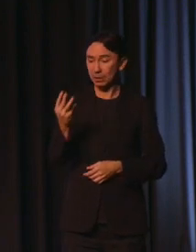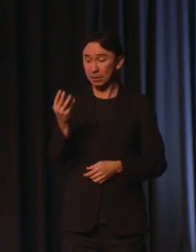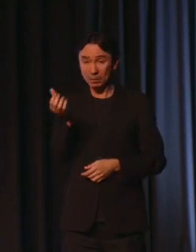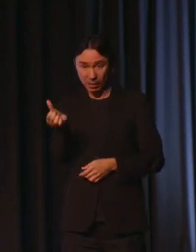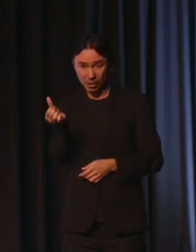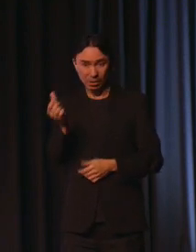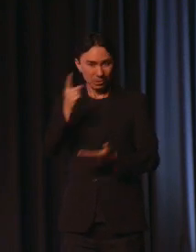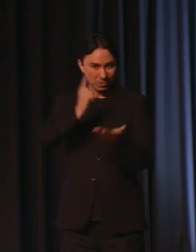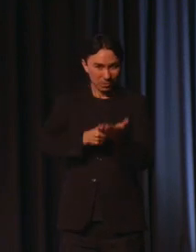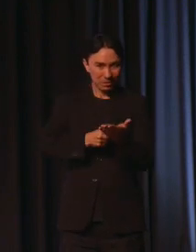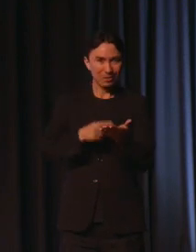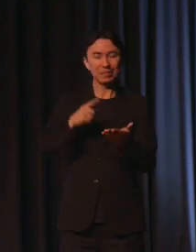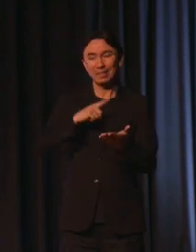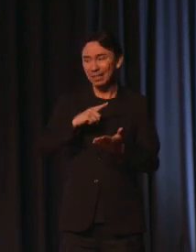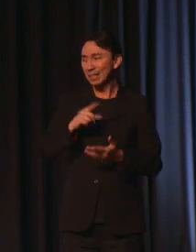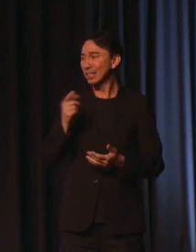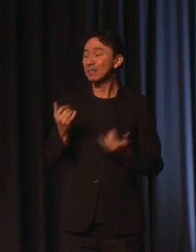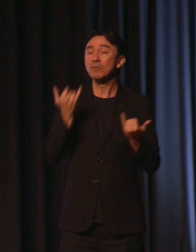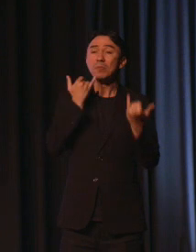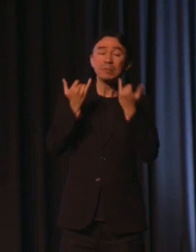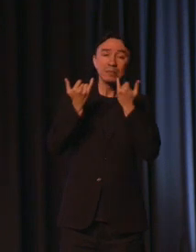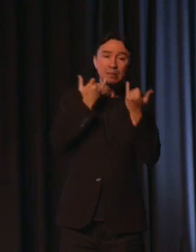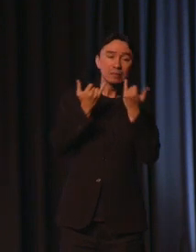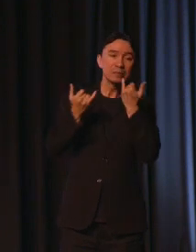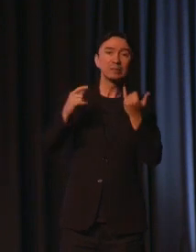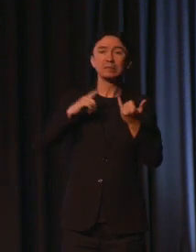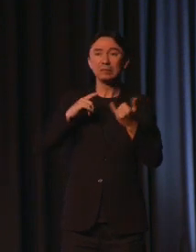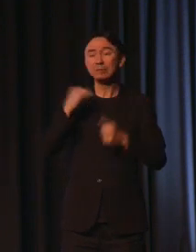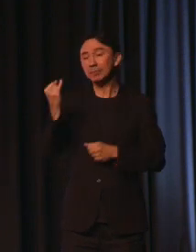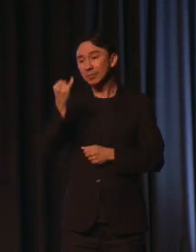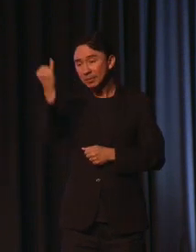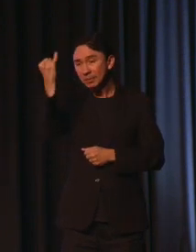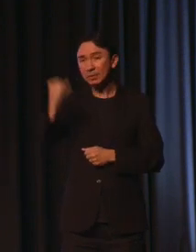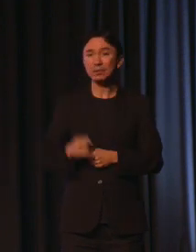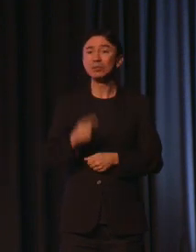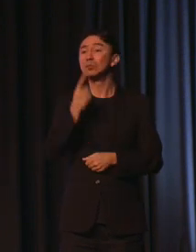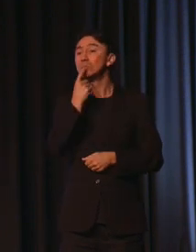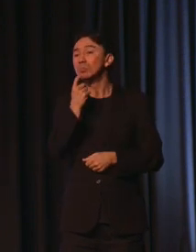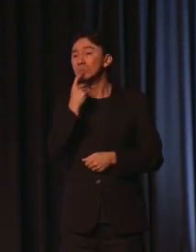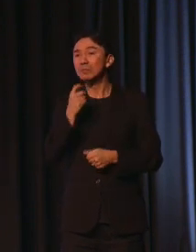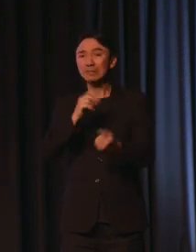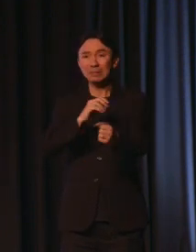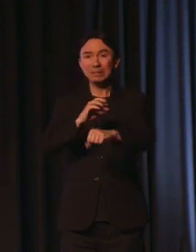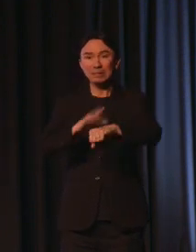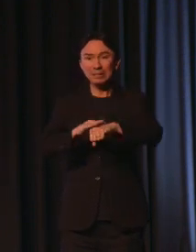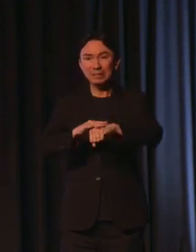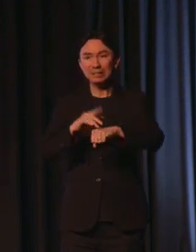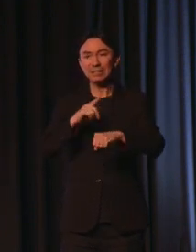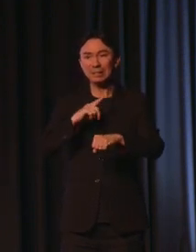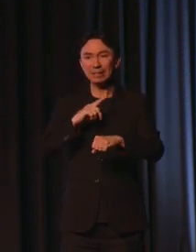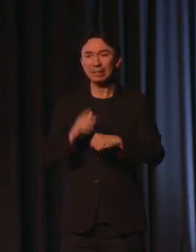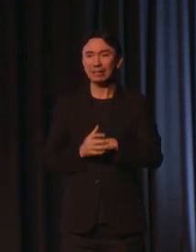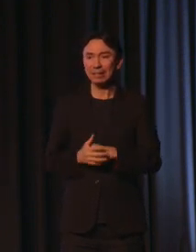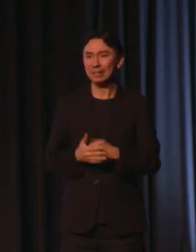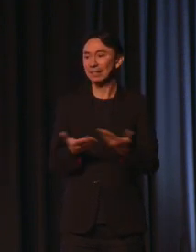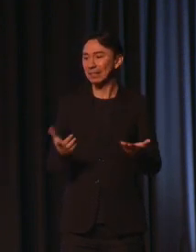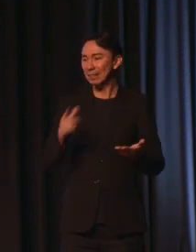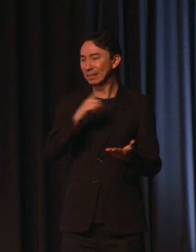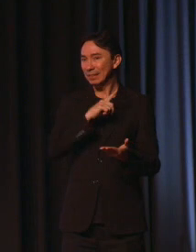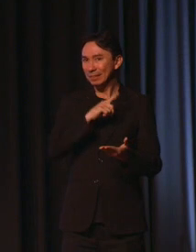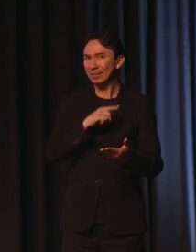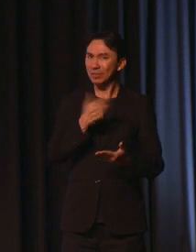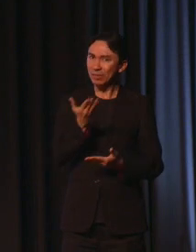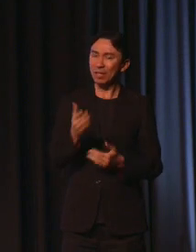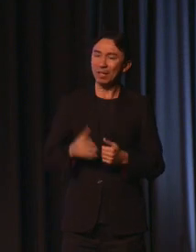aí sistematizar informações referentes à prevalência das coagulopatias, suas complicações, os dados sociodemográficos dos